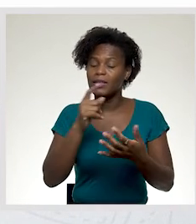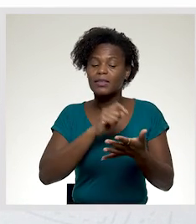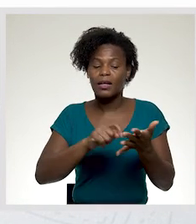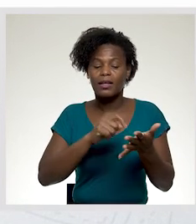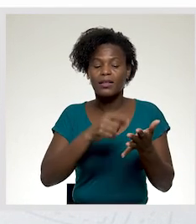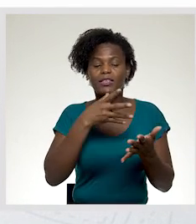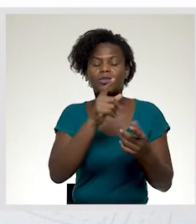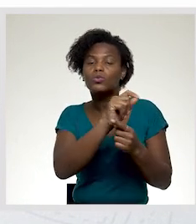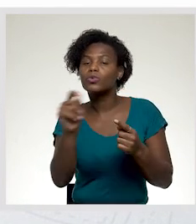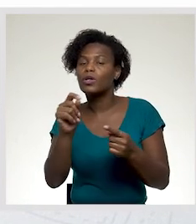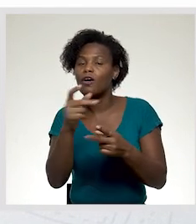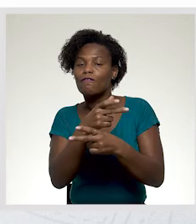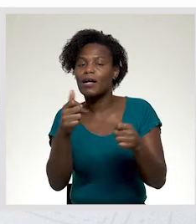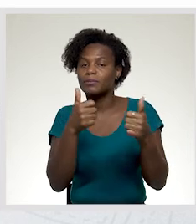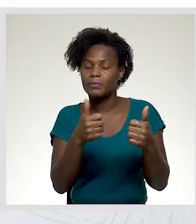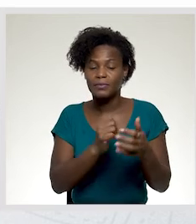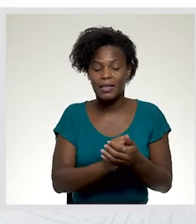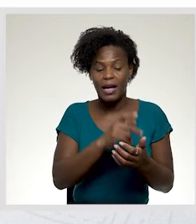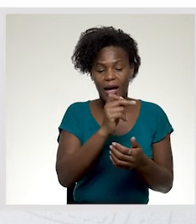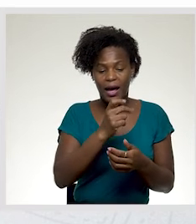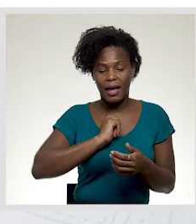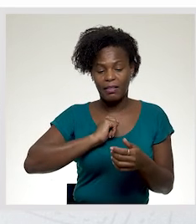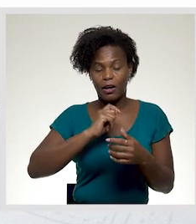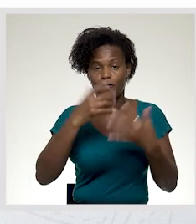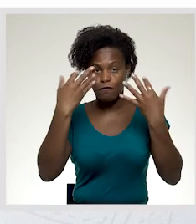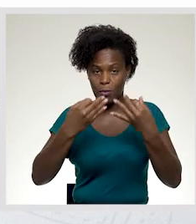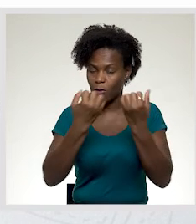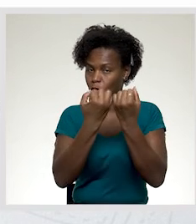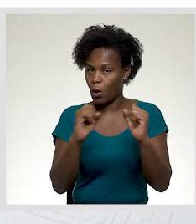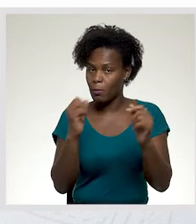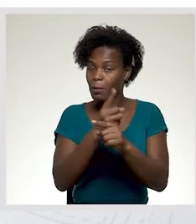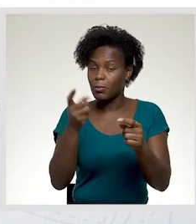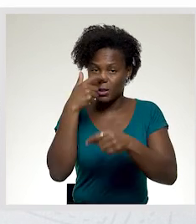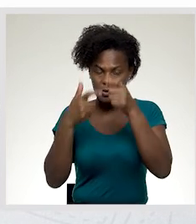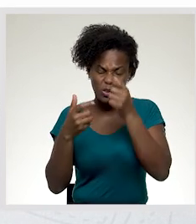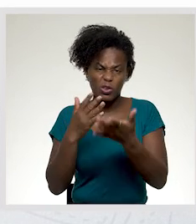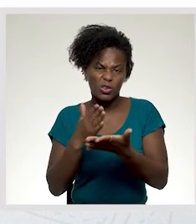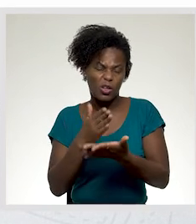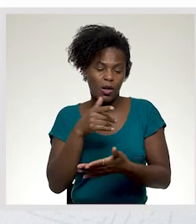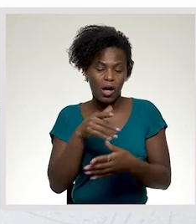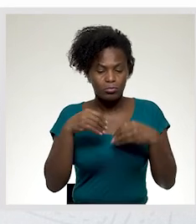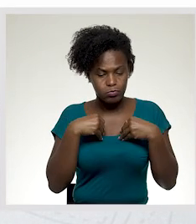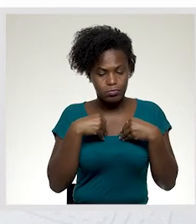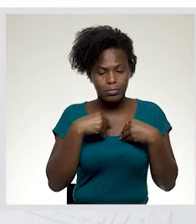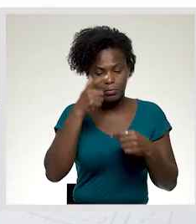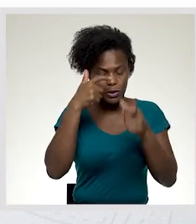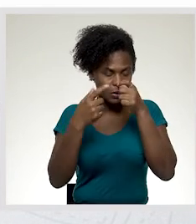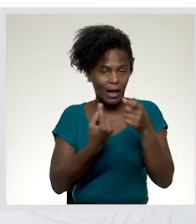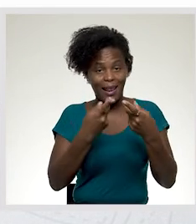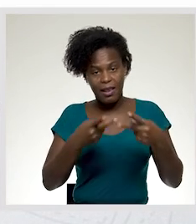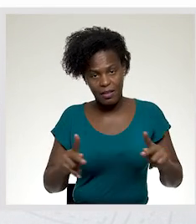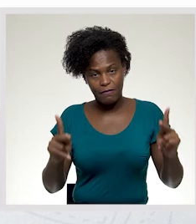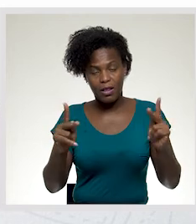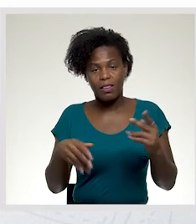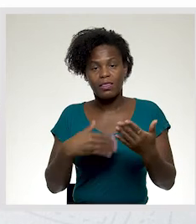assinala a afirmação correta. A linha A ética formal é autônoma porque a pessoa assume-se como sujeito livre